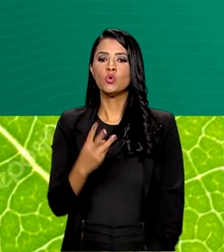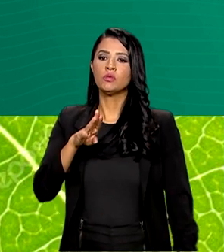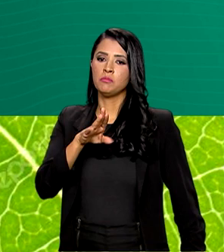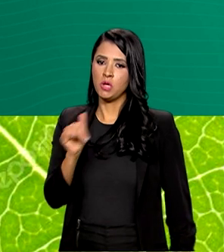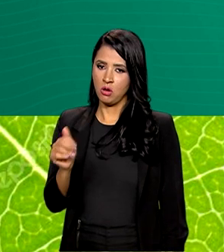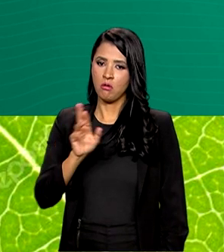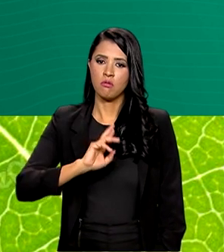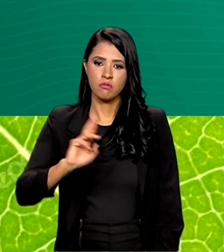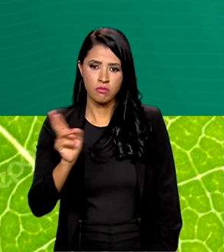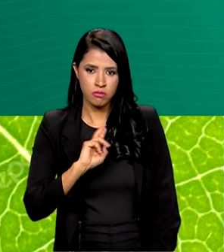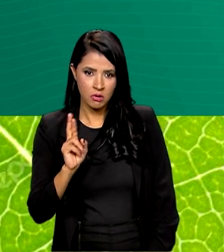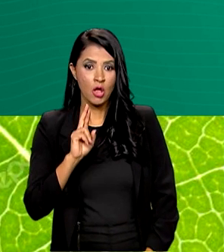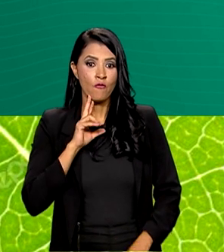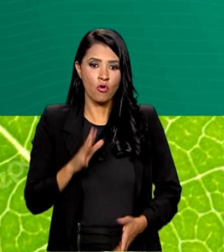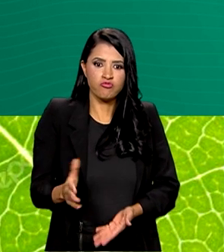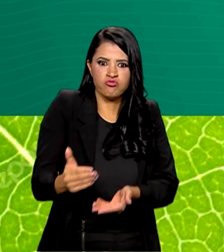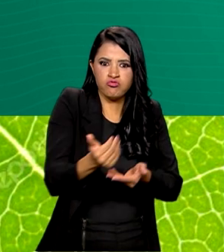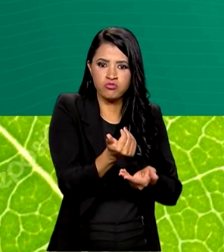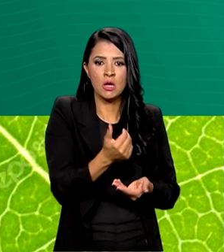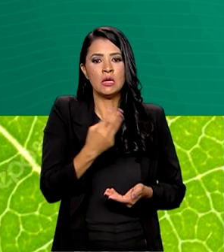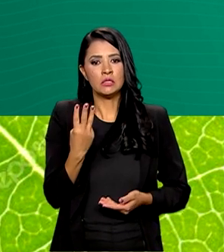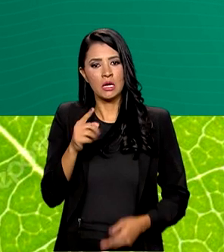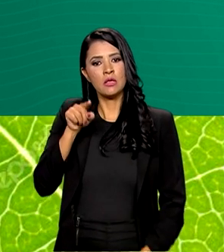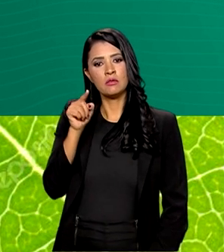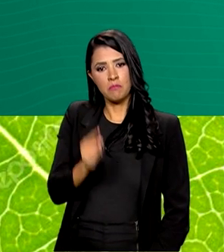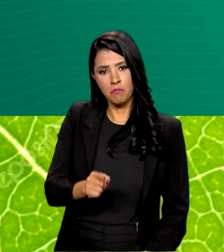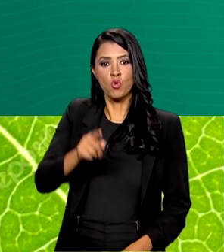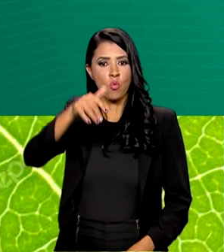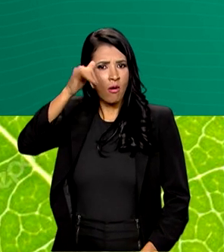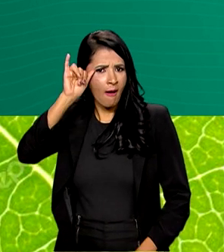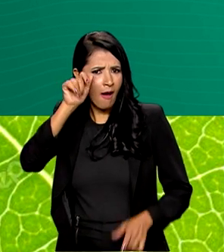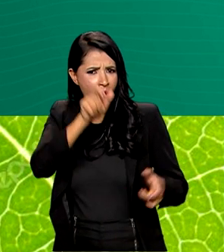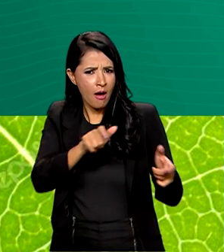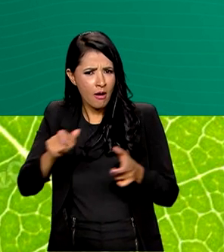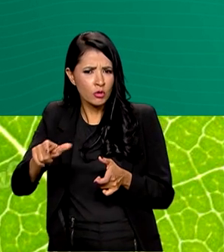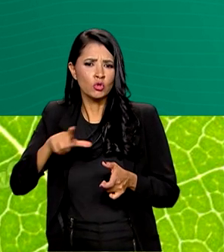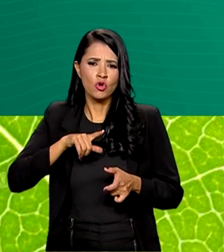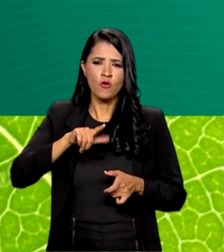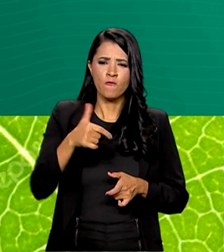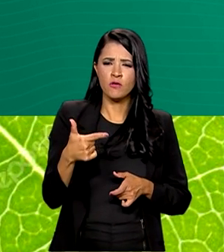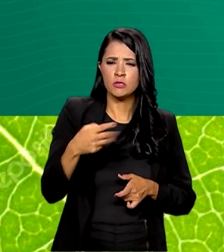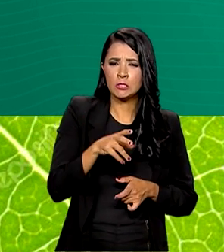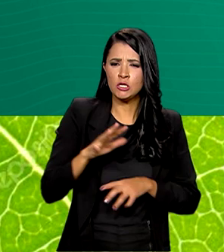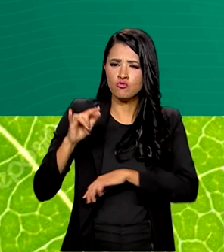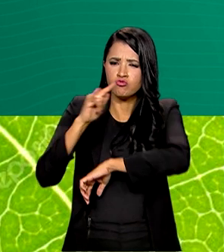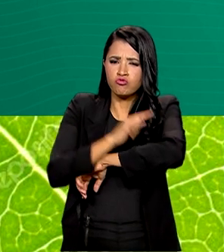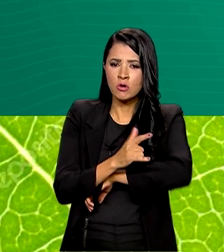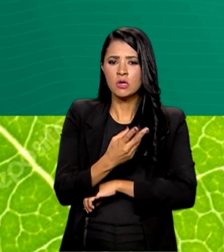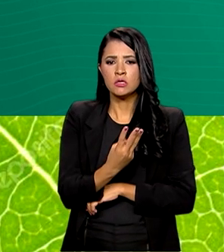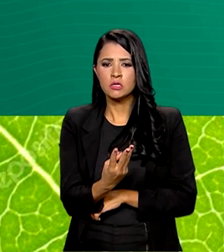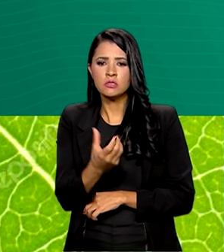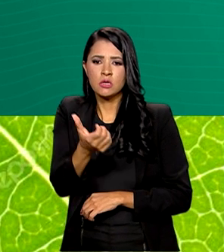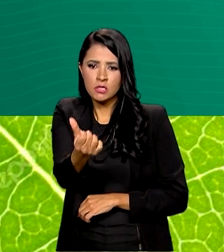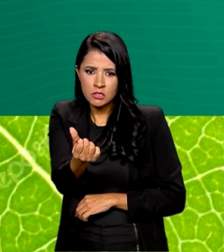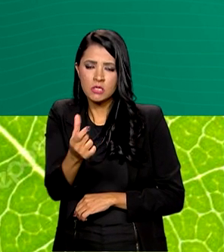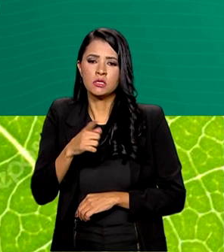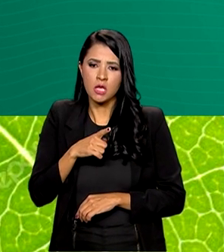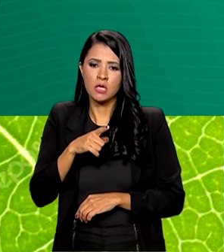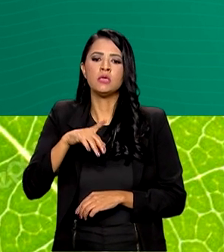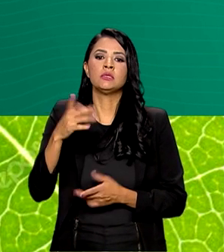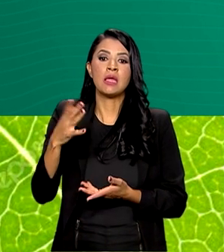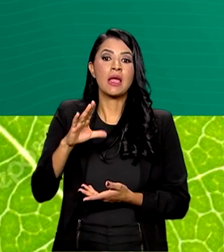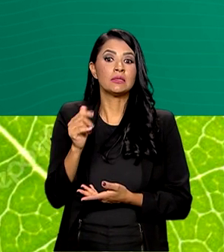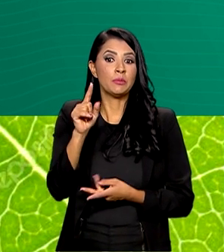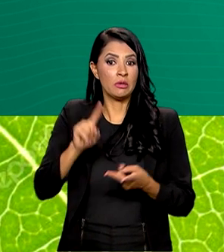reais foram aprendidas 3.000 cabeças de gado 25 aeronaves 36 toneladas de Cassiterita